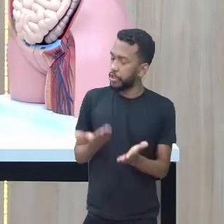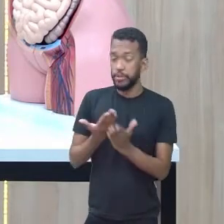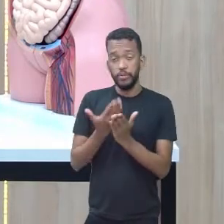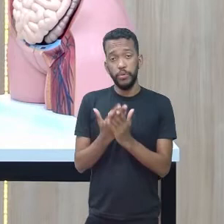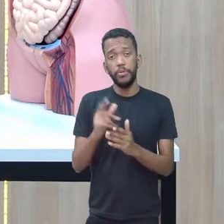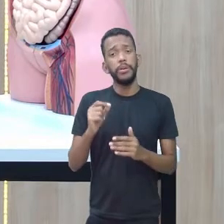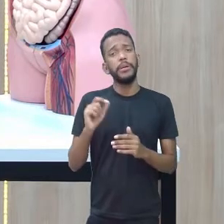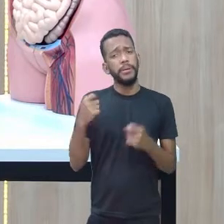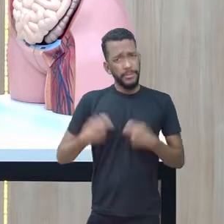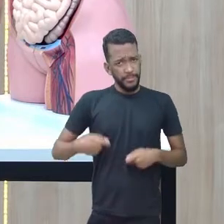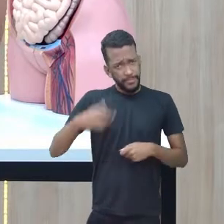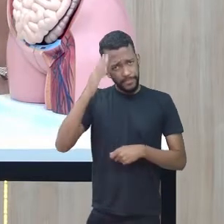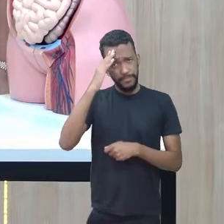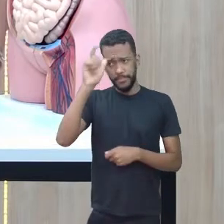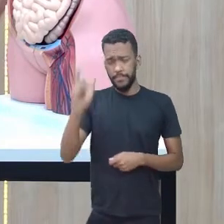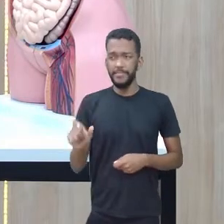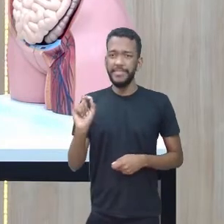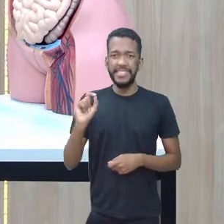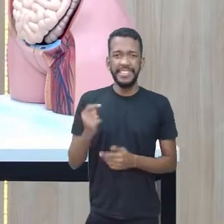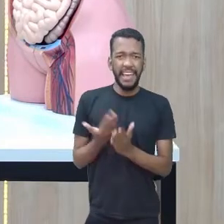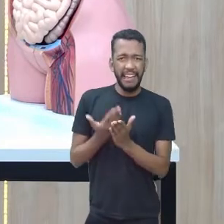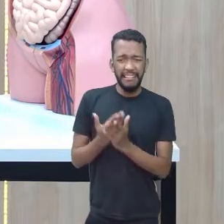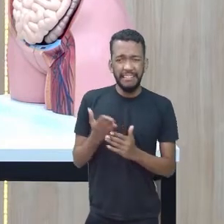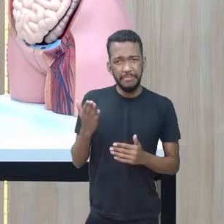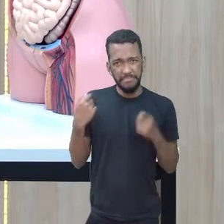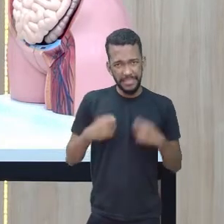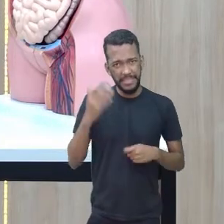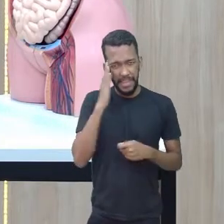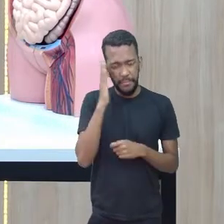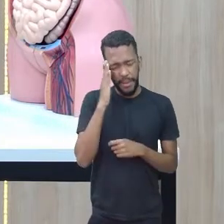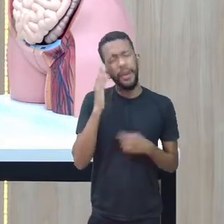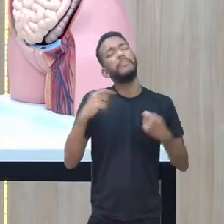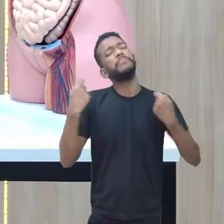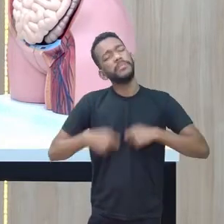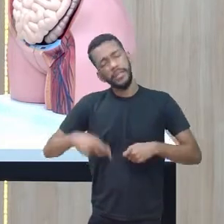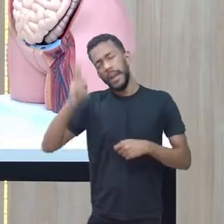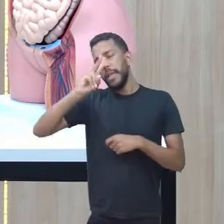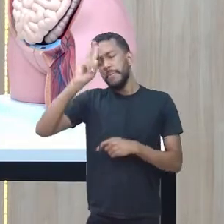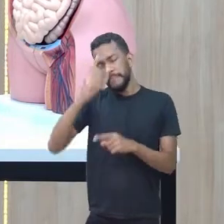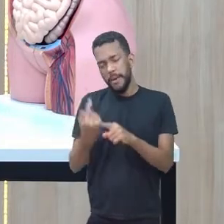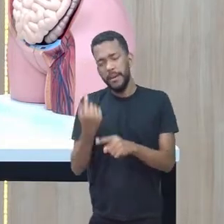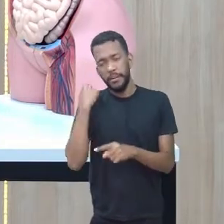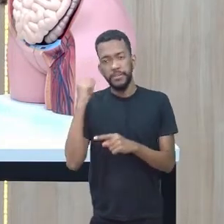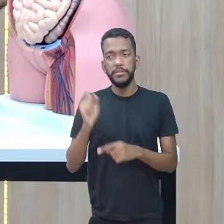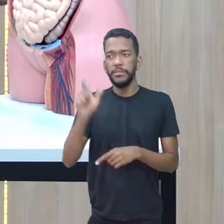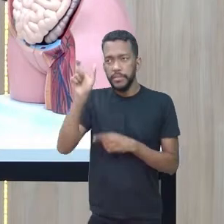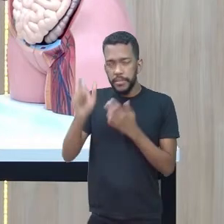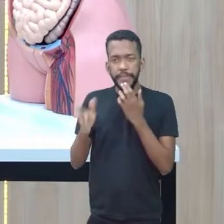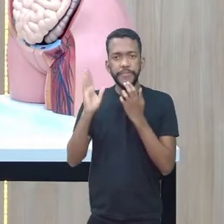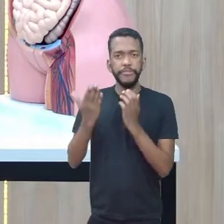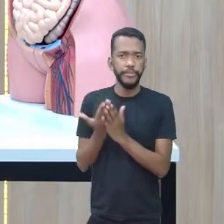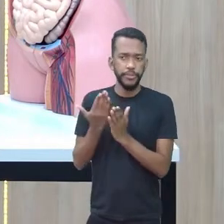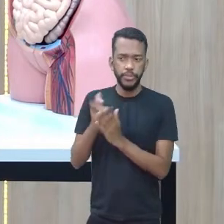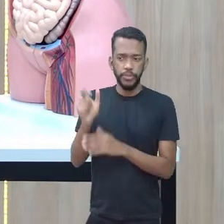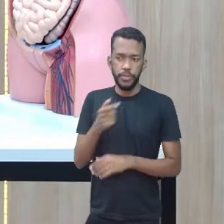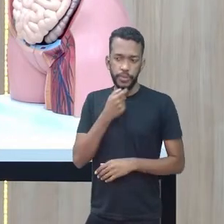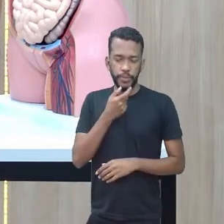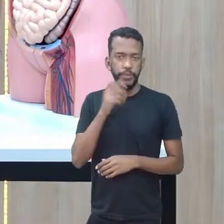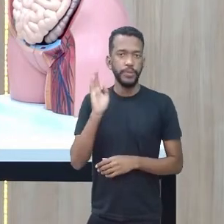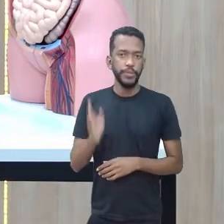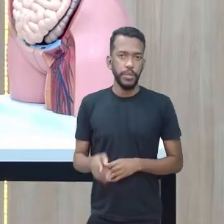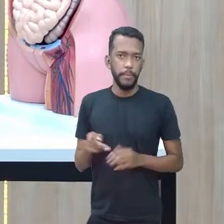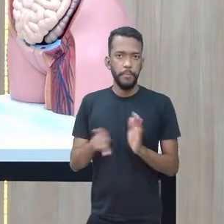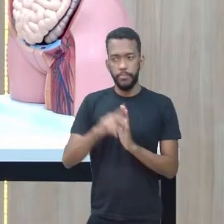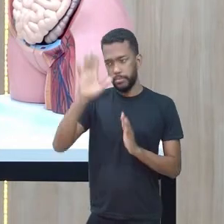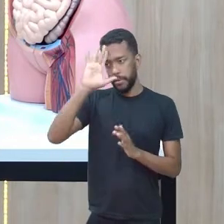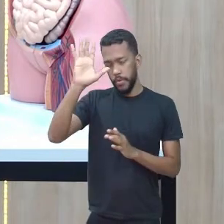saber quem disse isso, pessoal. Pelo menos quando a gente lê um texto, a gente tem que relembrar. Eita, esse cientista eu já estudei lá na teoria